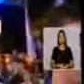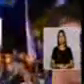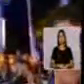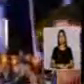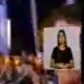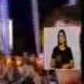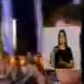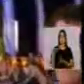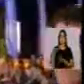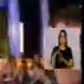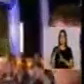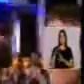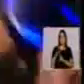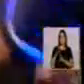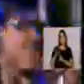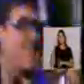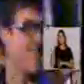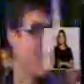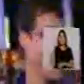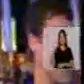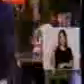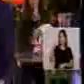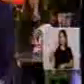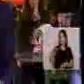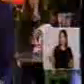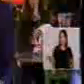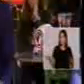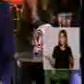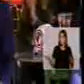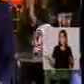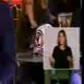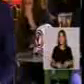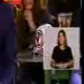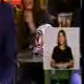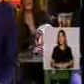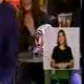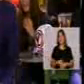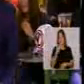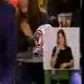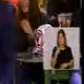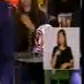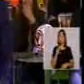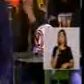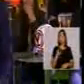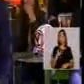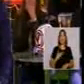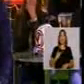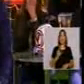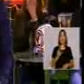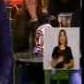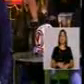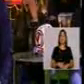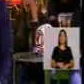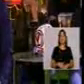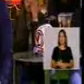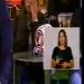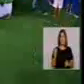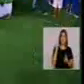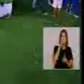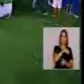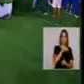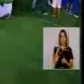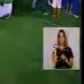Peraí. Tu não és um cabeceador. Não estás a cabecear a dor. Parece o Ever. Não acertas uma. Olha, anda